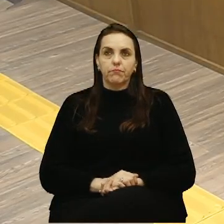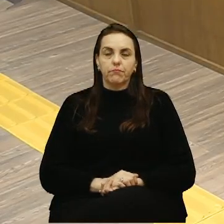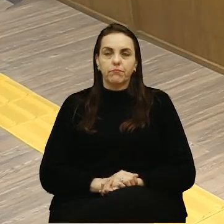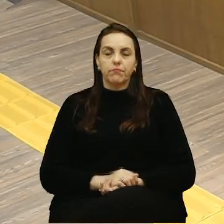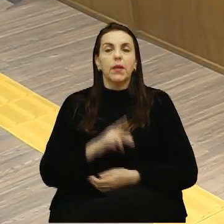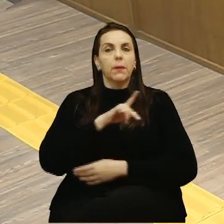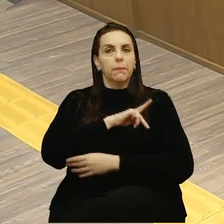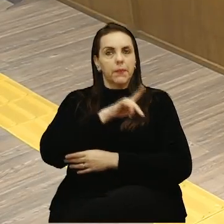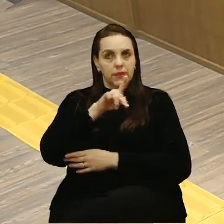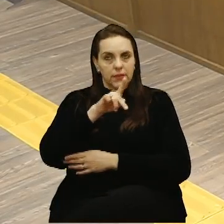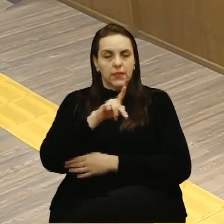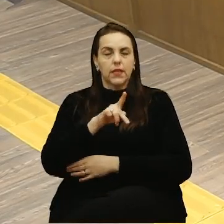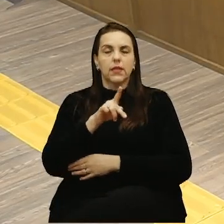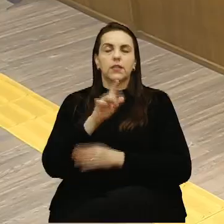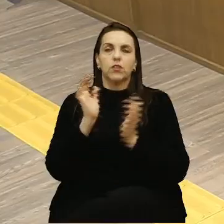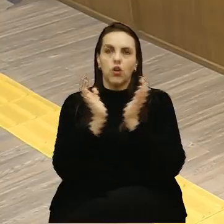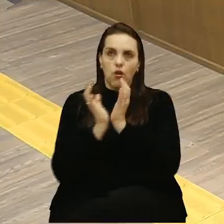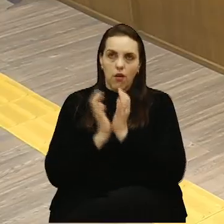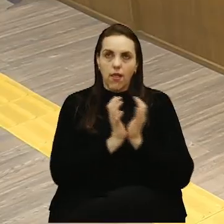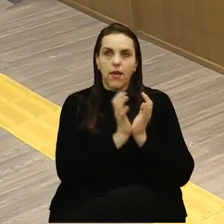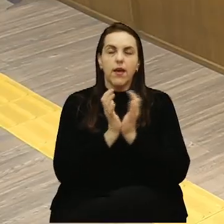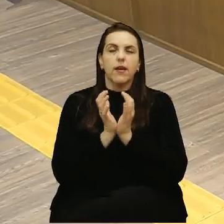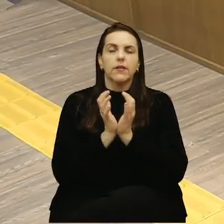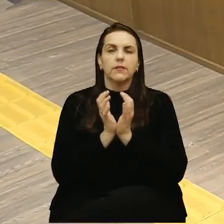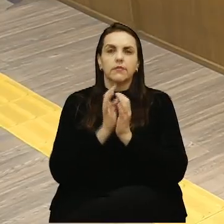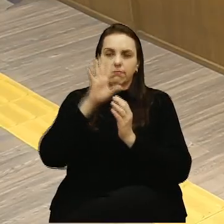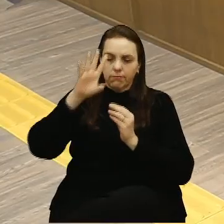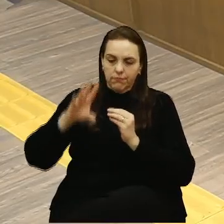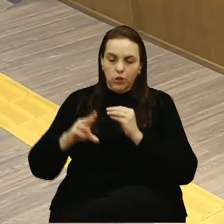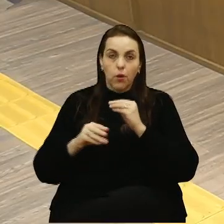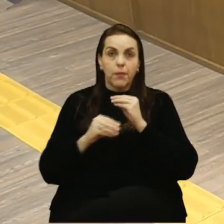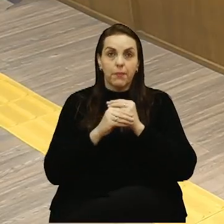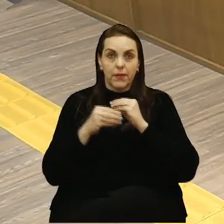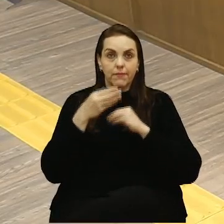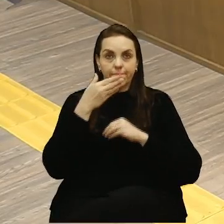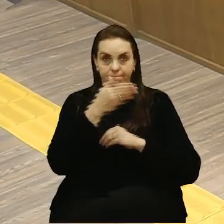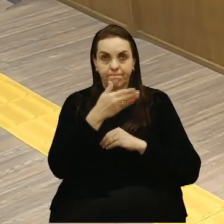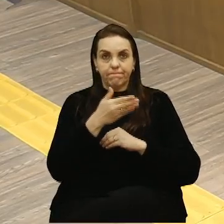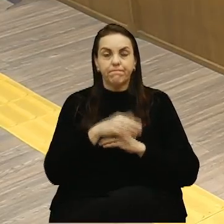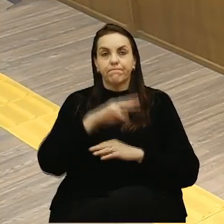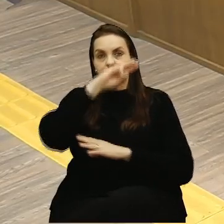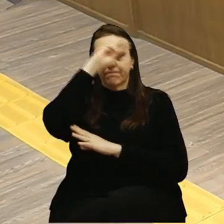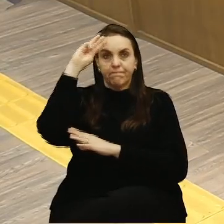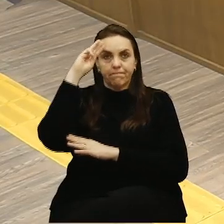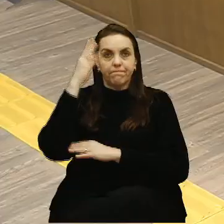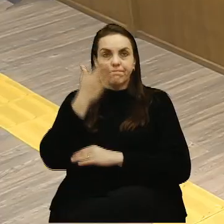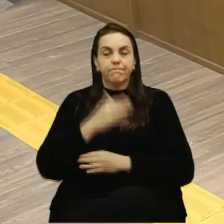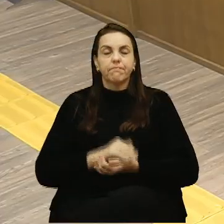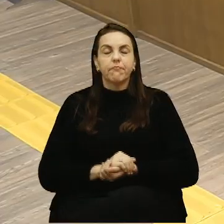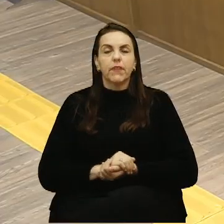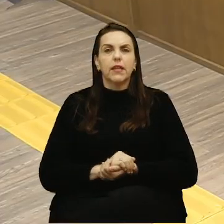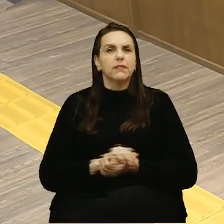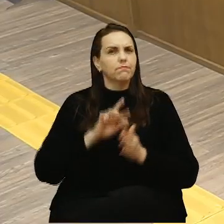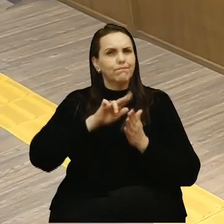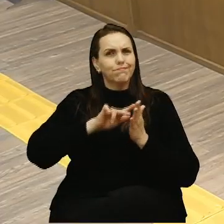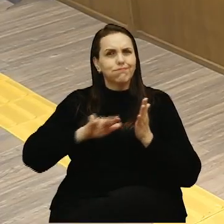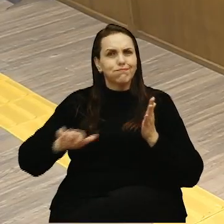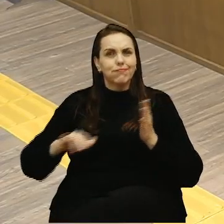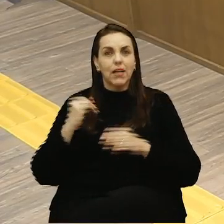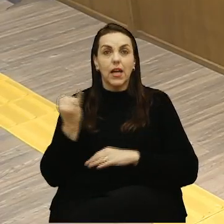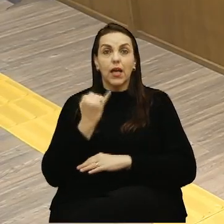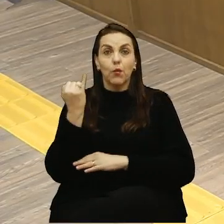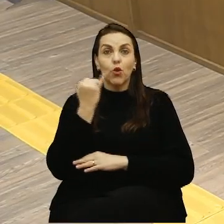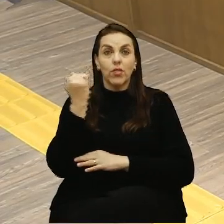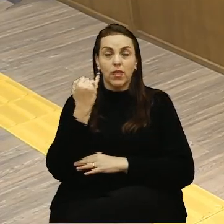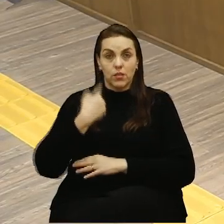senhor presidente, nobres colegas, pegando o gancho da sua fala, vereador Juliano Valim, que trouxe diversos elementos importantes